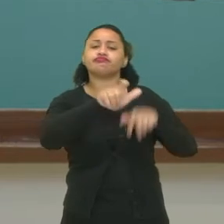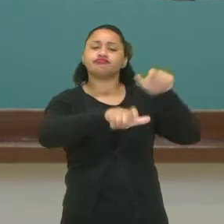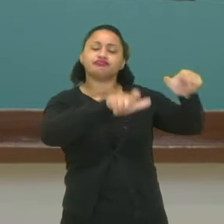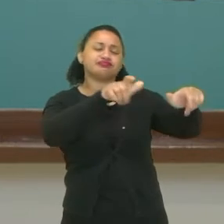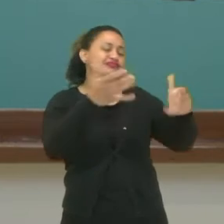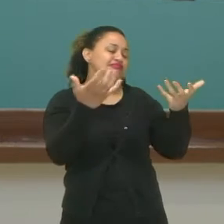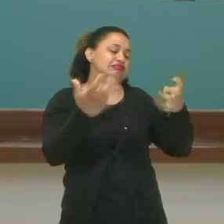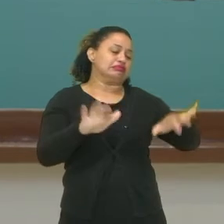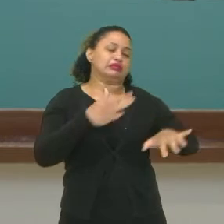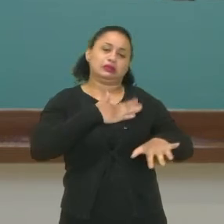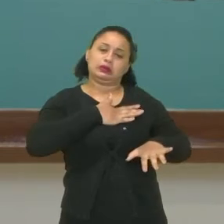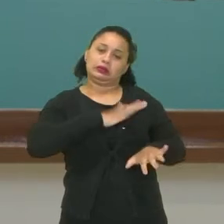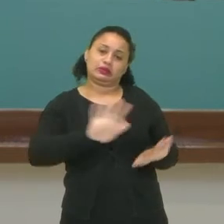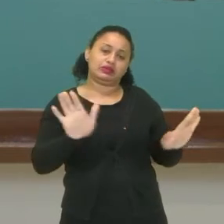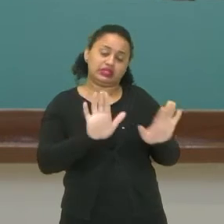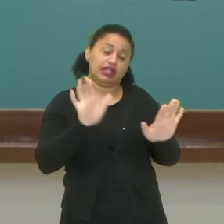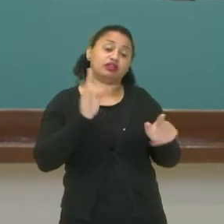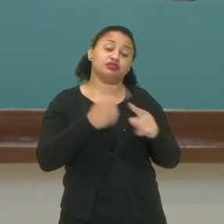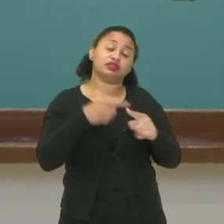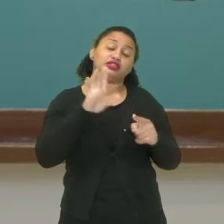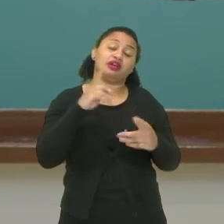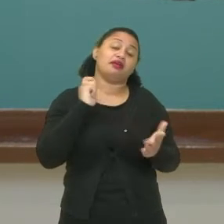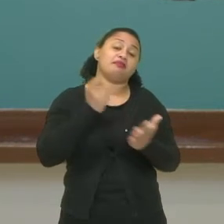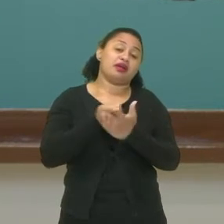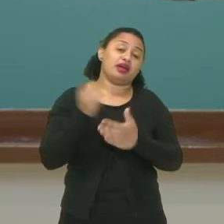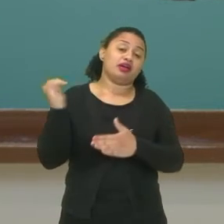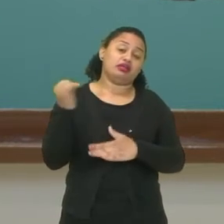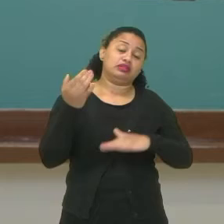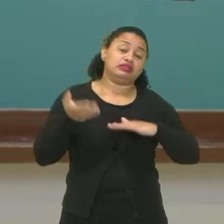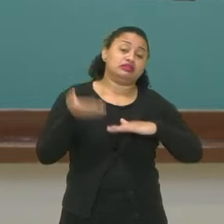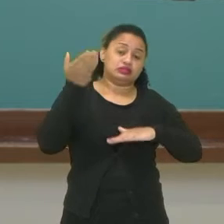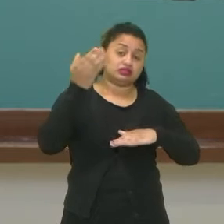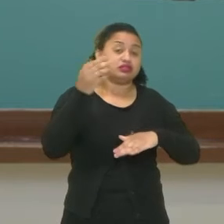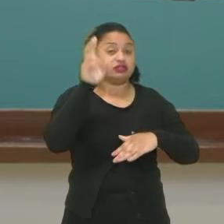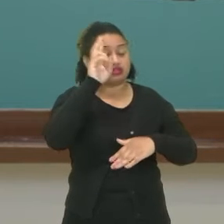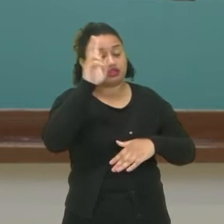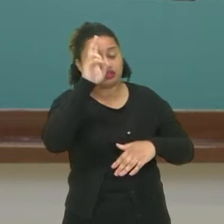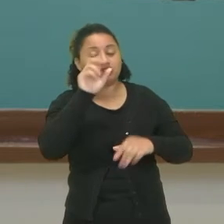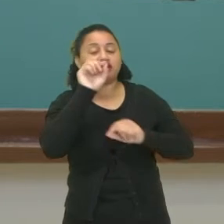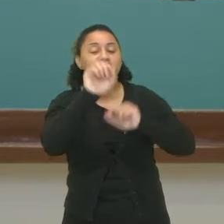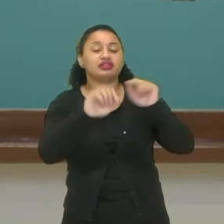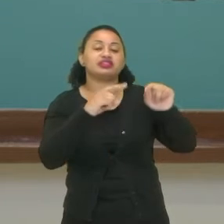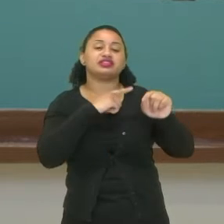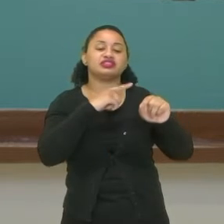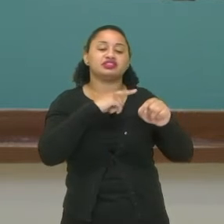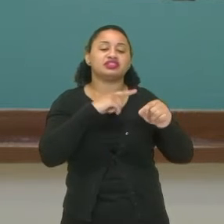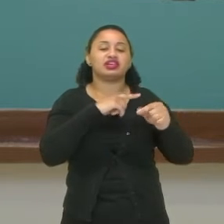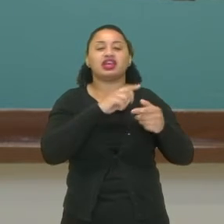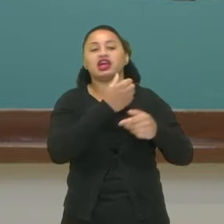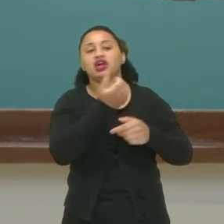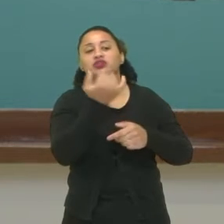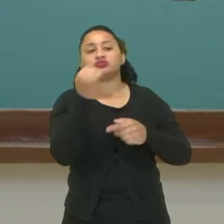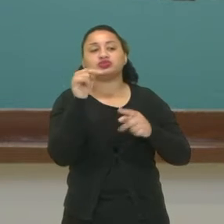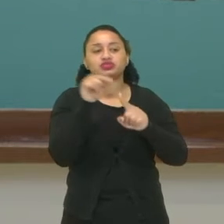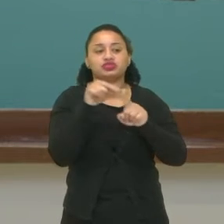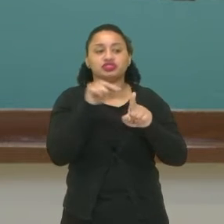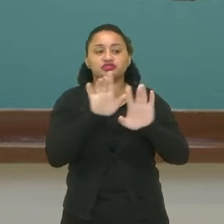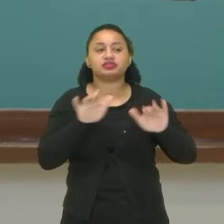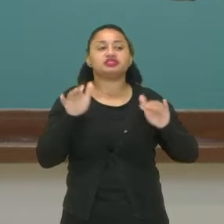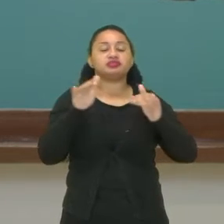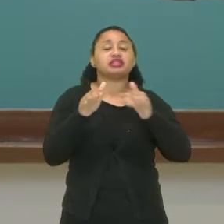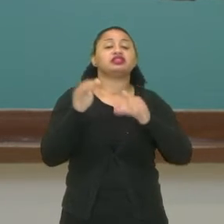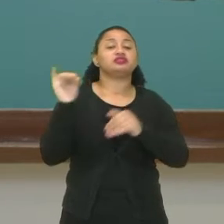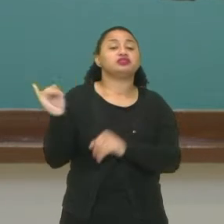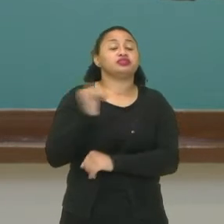colonos, que já pagavam altos impostos. Vamos lembrar que na América Espanhola havia mita, encomenda, que eram formas de